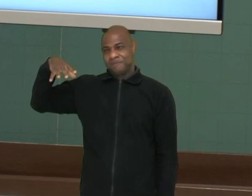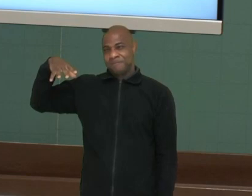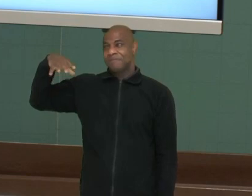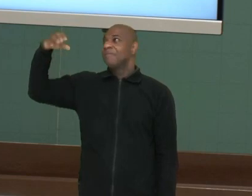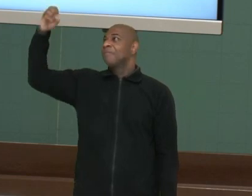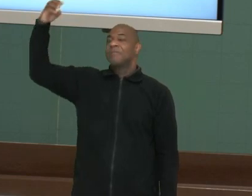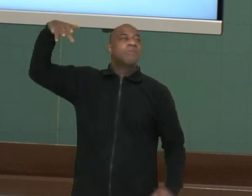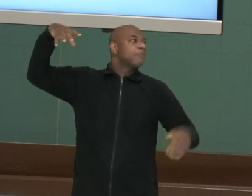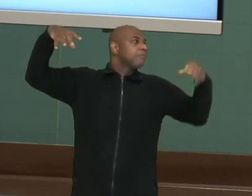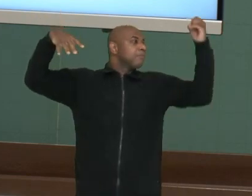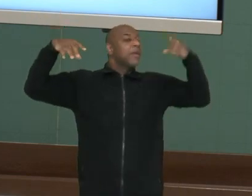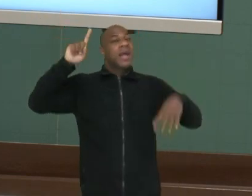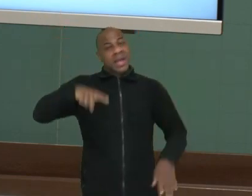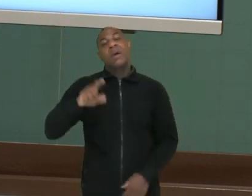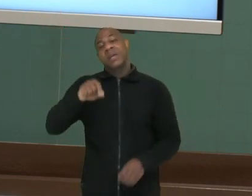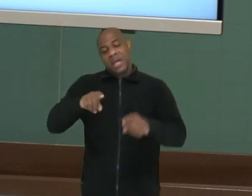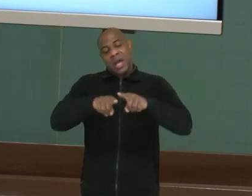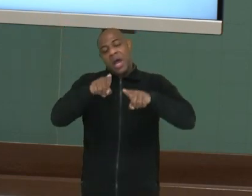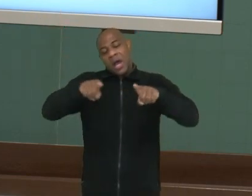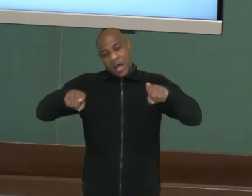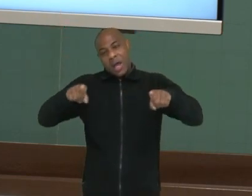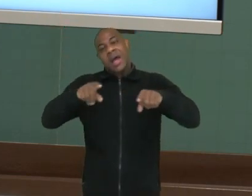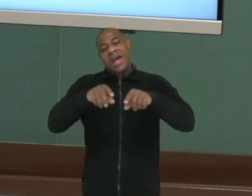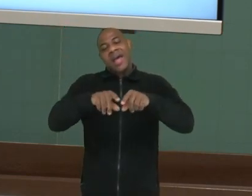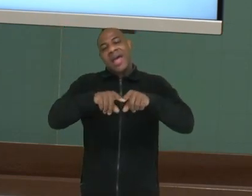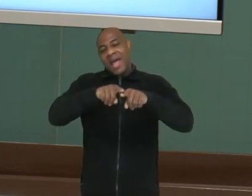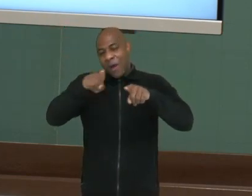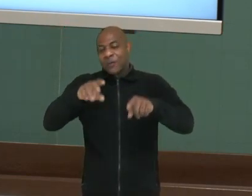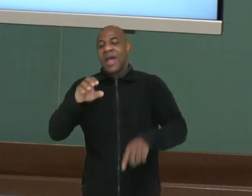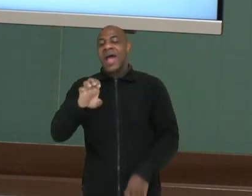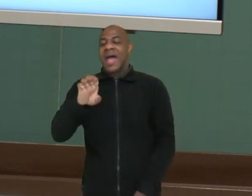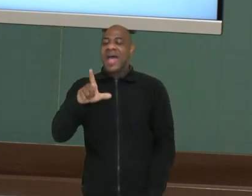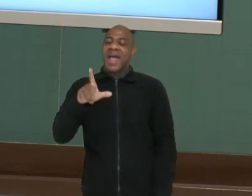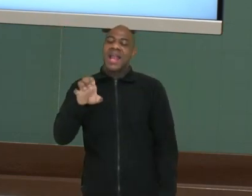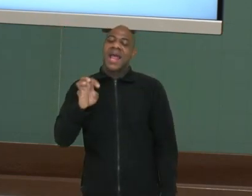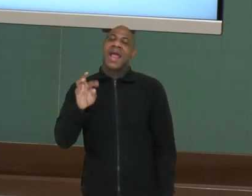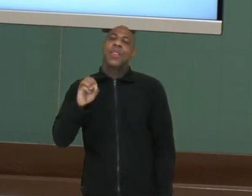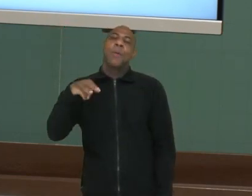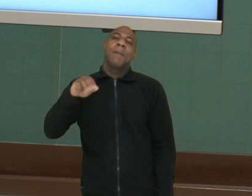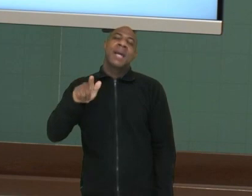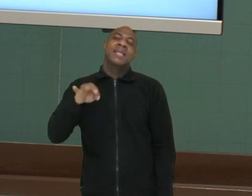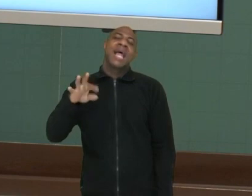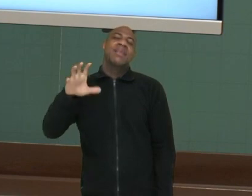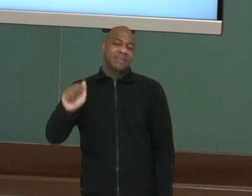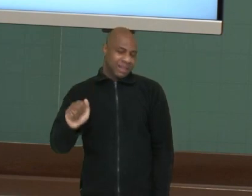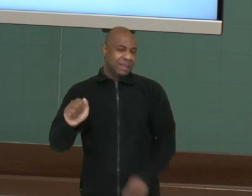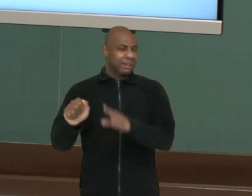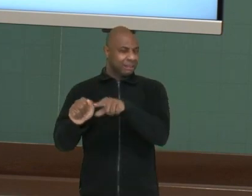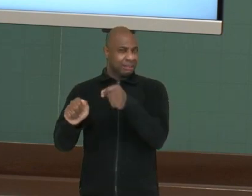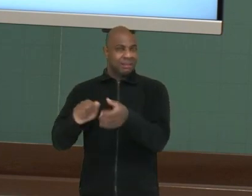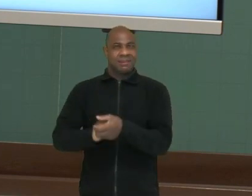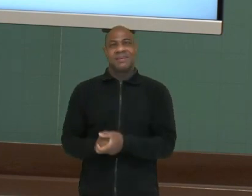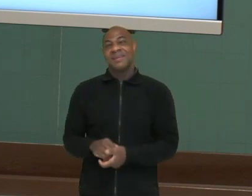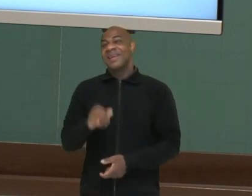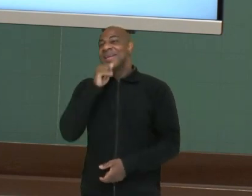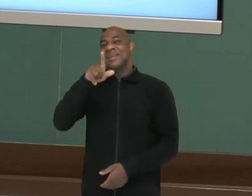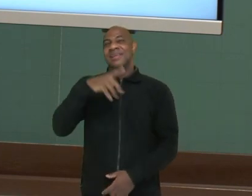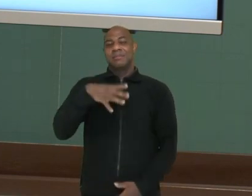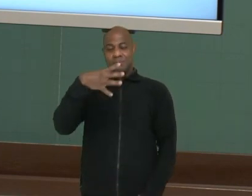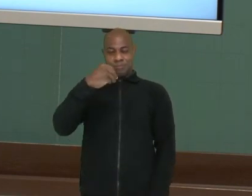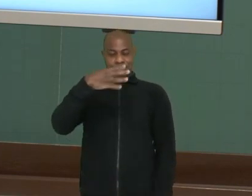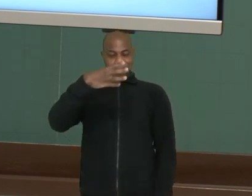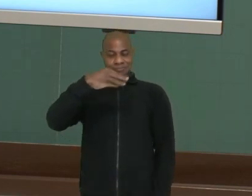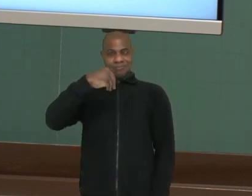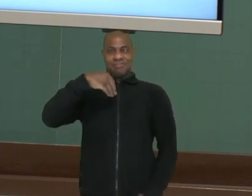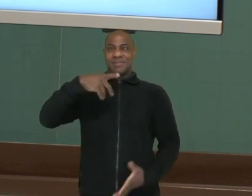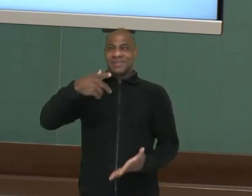iluminando o seu ambiente, ela é uma onda eletromagnética, beleza? Não esqueça disso. Raio-X, né? O raio-X é uma